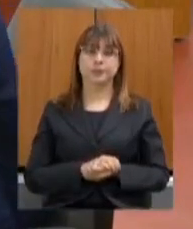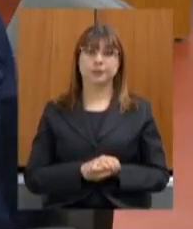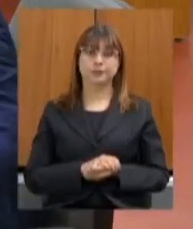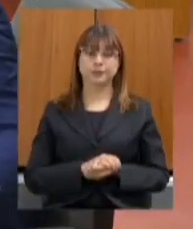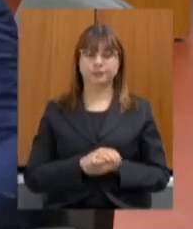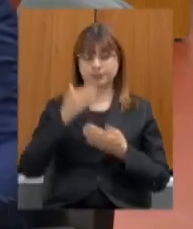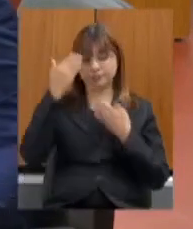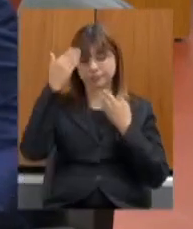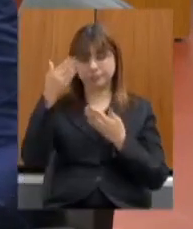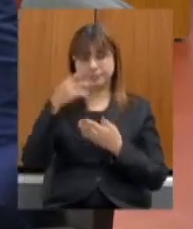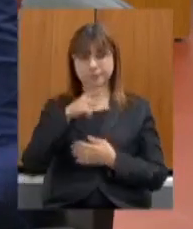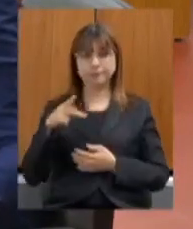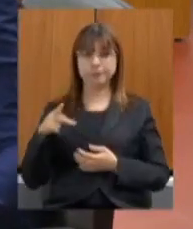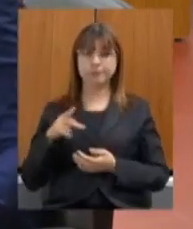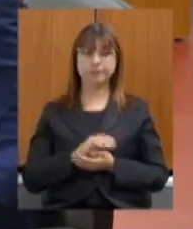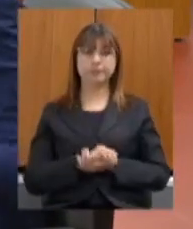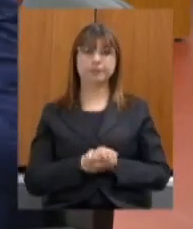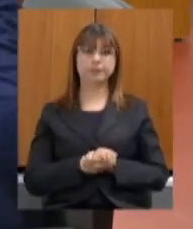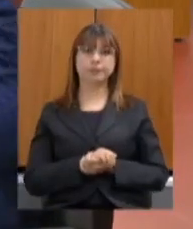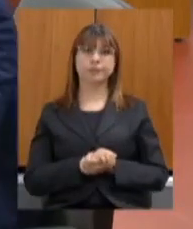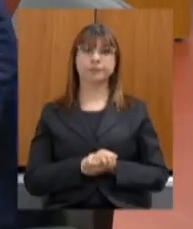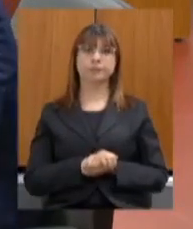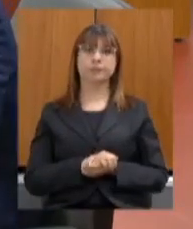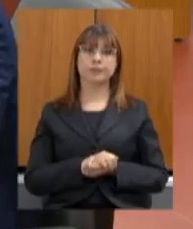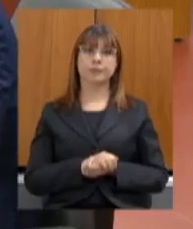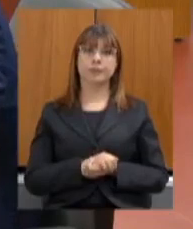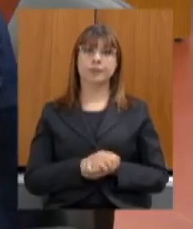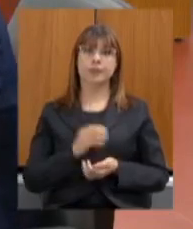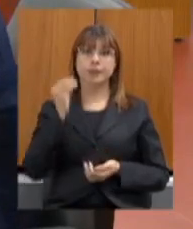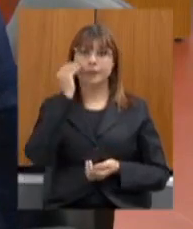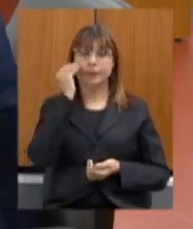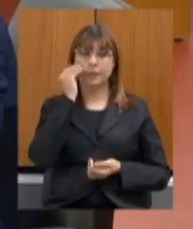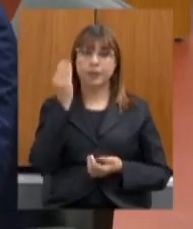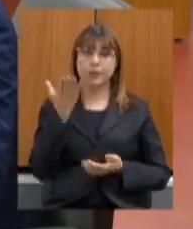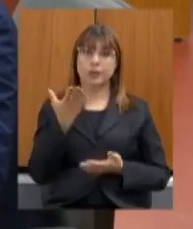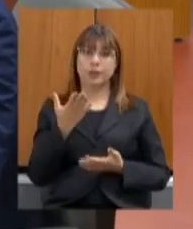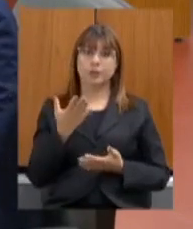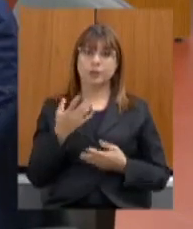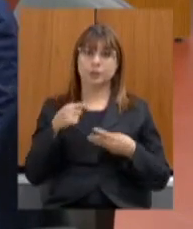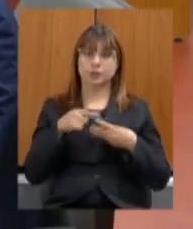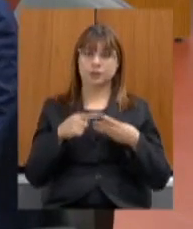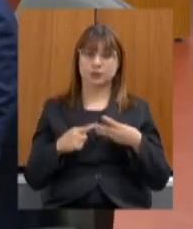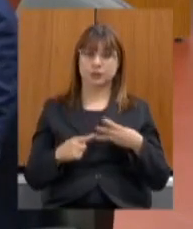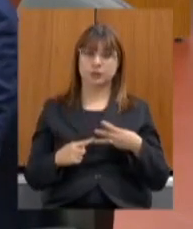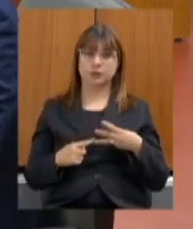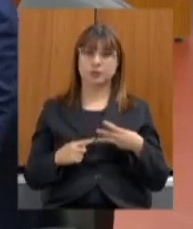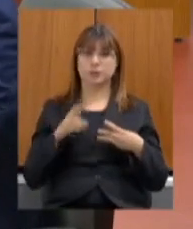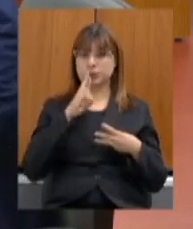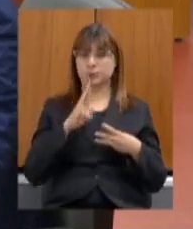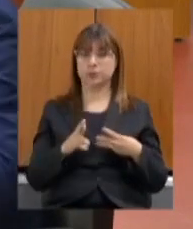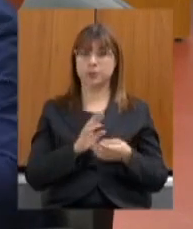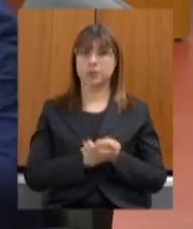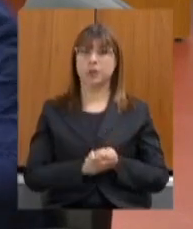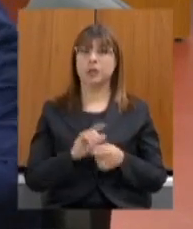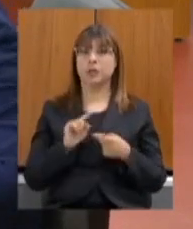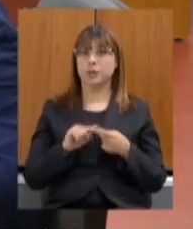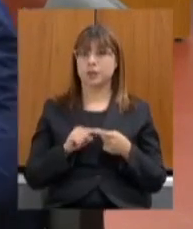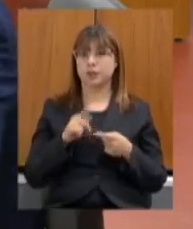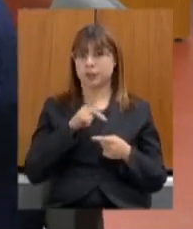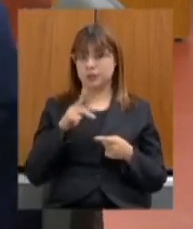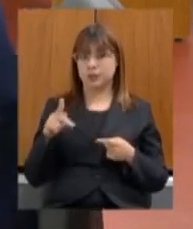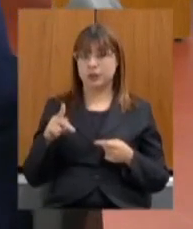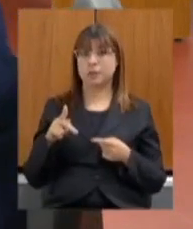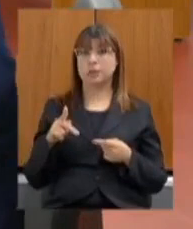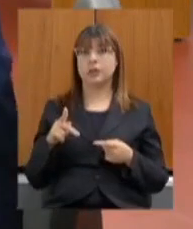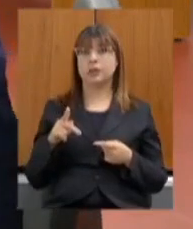muito obrigado, presidente. Deixa eu dividir aqui em três grandes grupos. Primeiro, a questão trazida pelo nosso presidente,